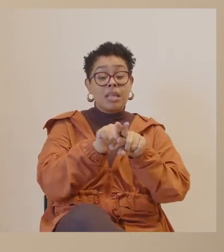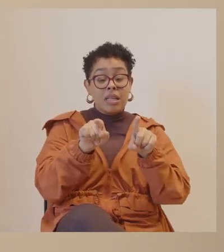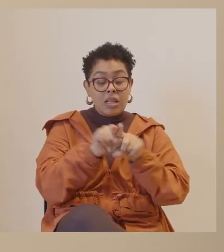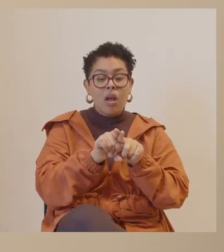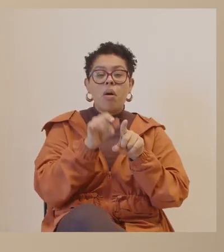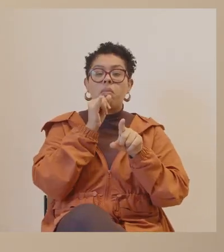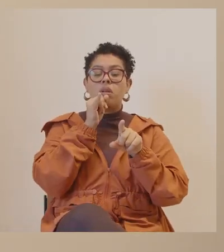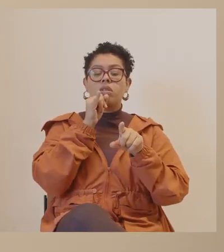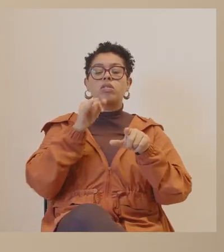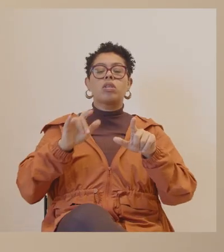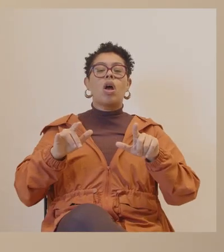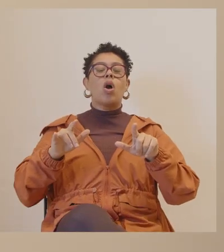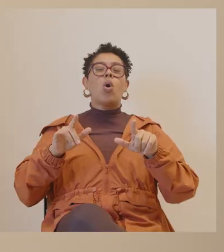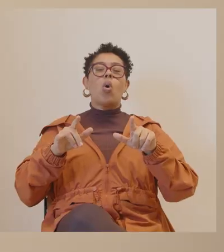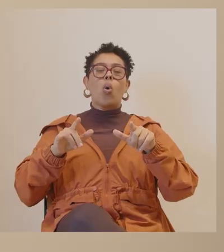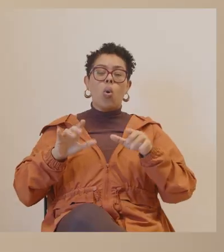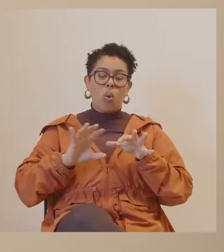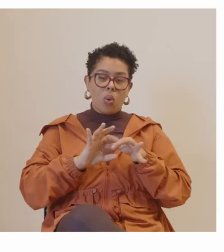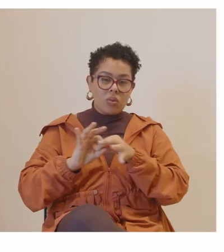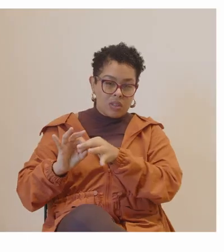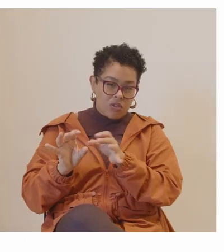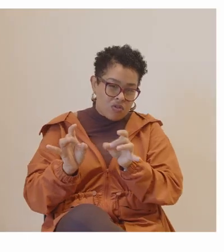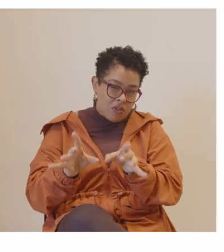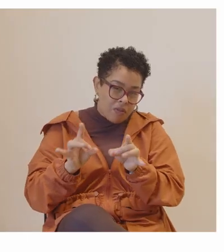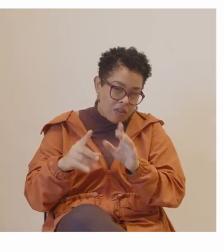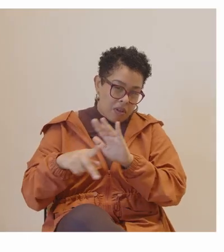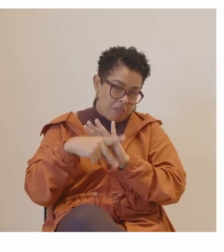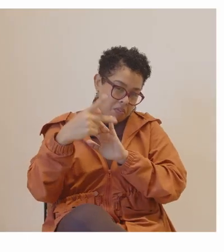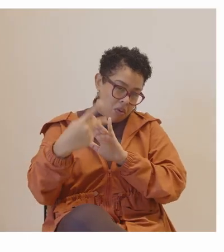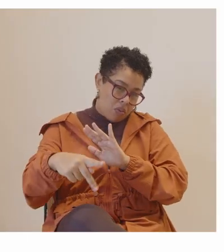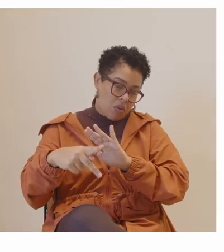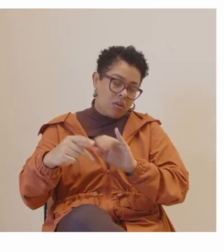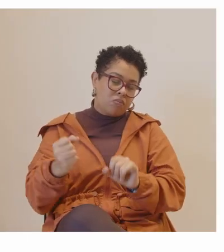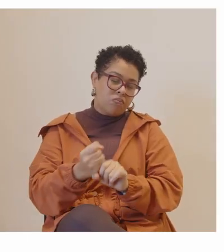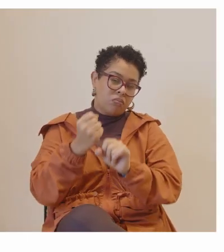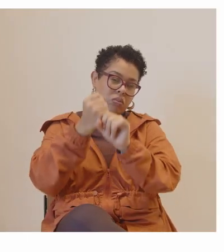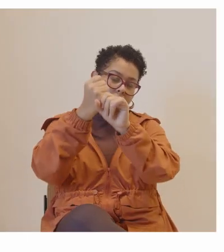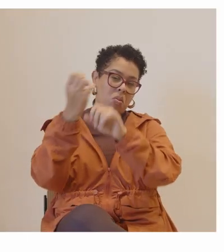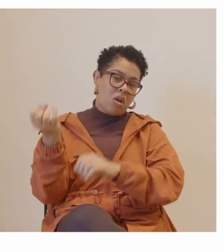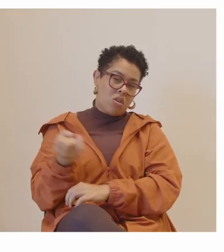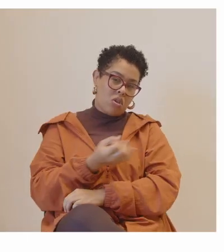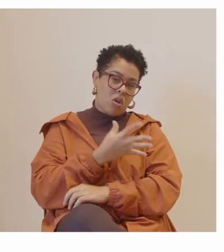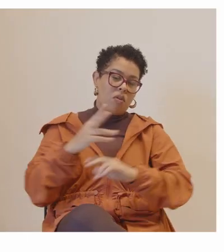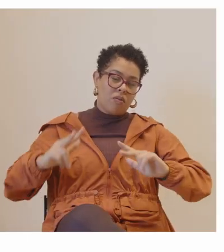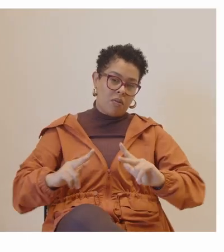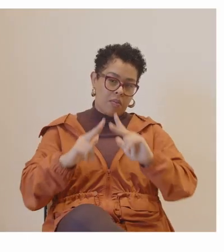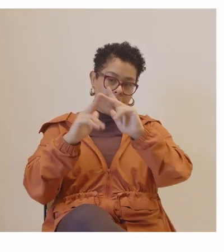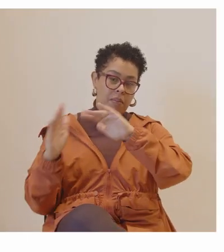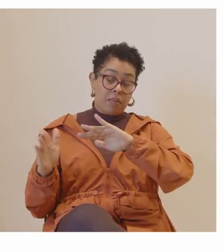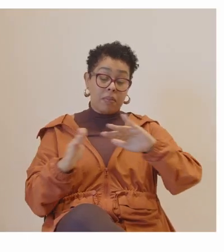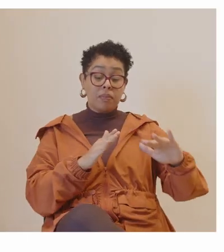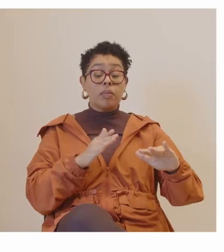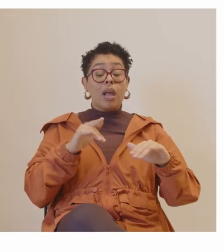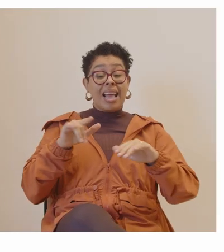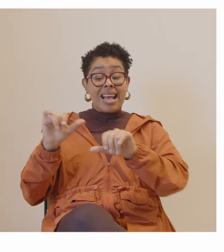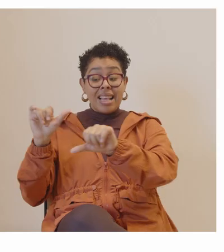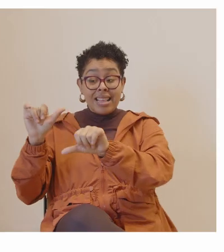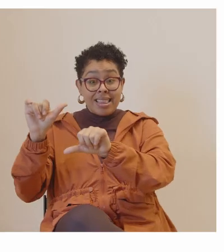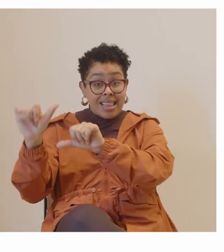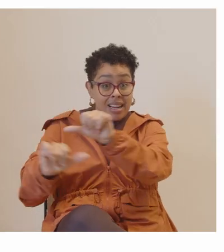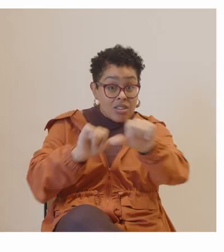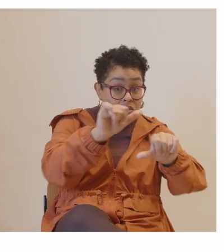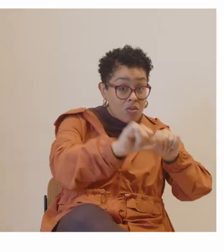do mercado de Les Halles e assim por diante. E, claro, né, o Monet está atento à